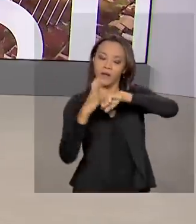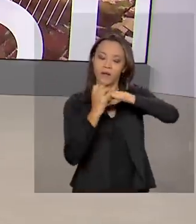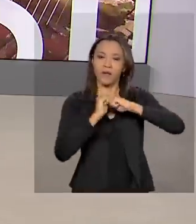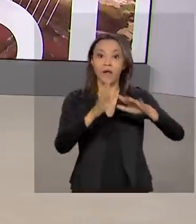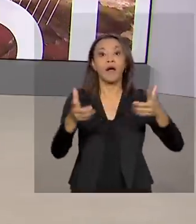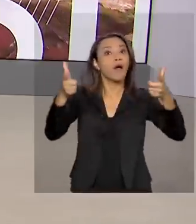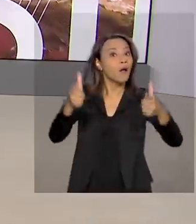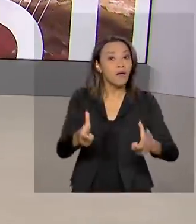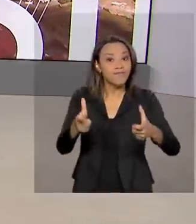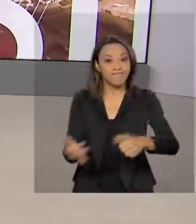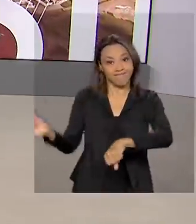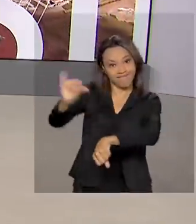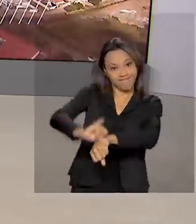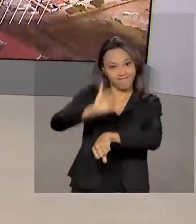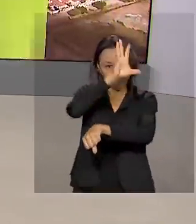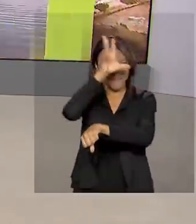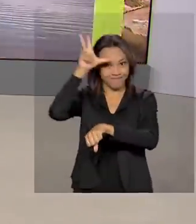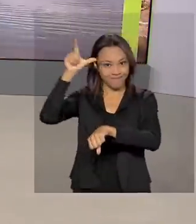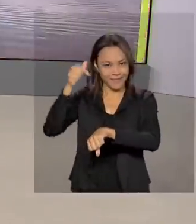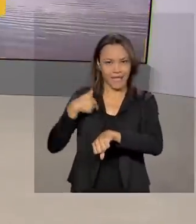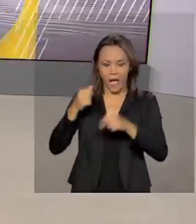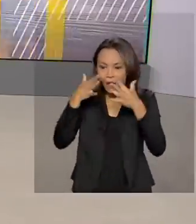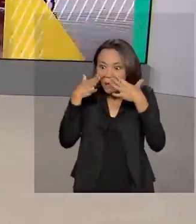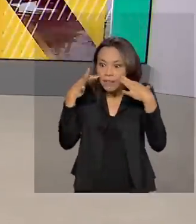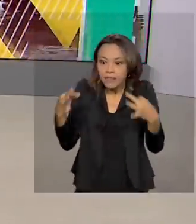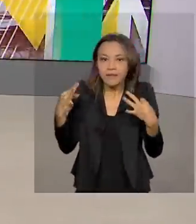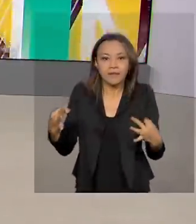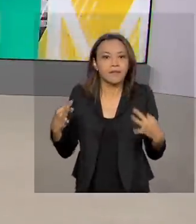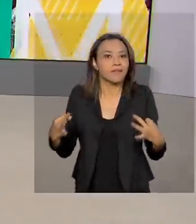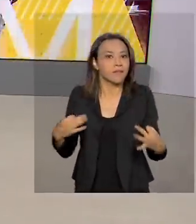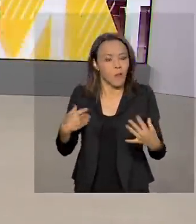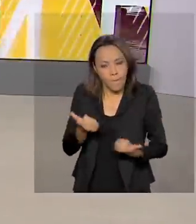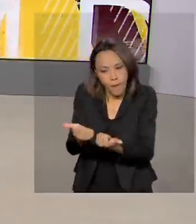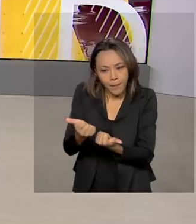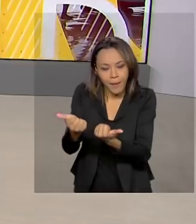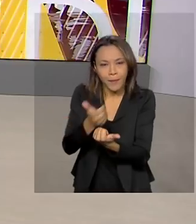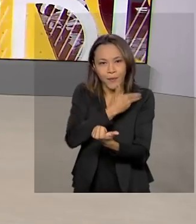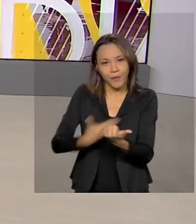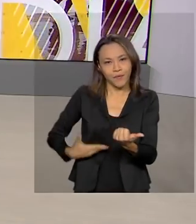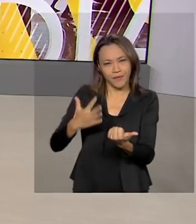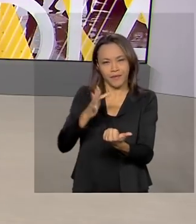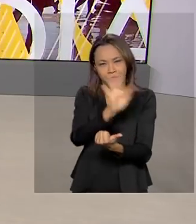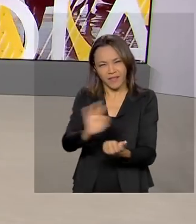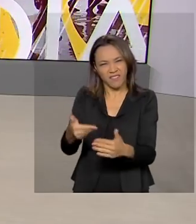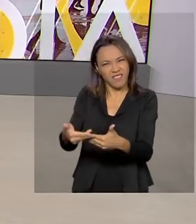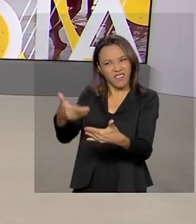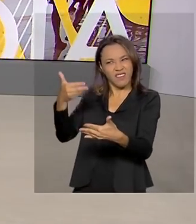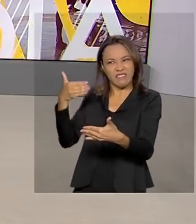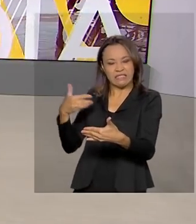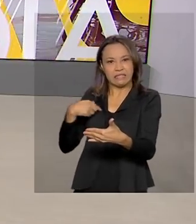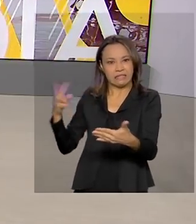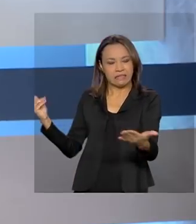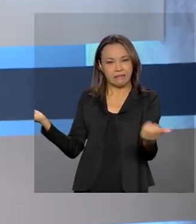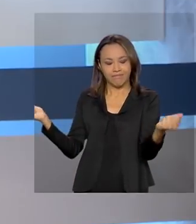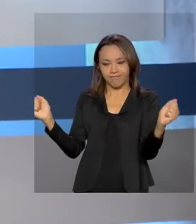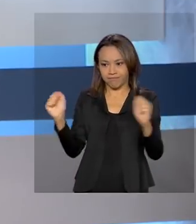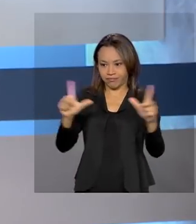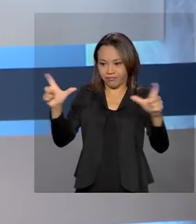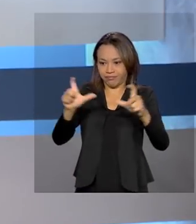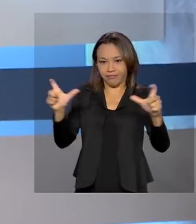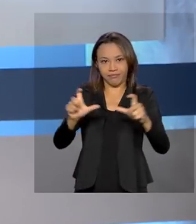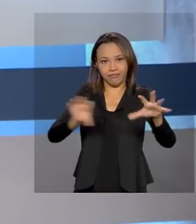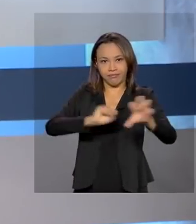Estado do Amazonas a região está recebendo atenção total do governo federal desde que a situação se agravou por lá